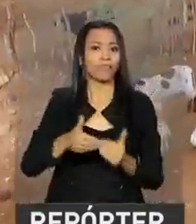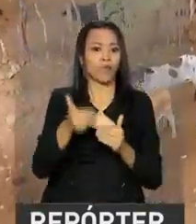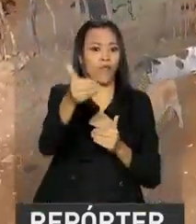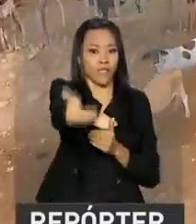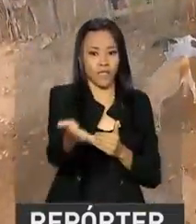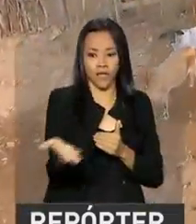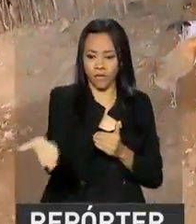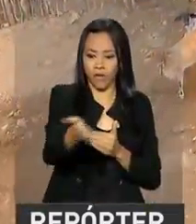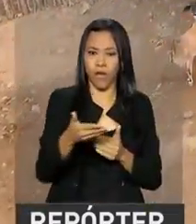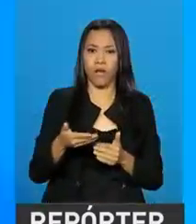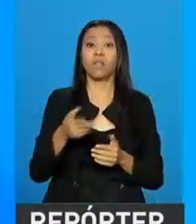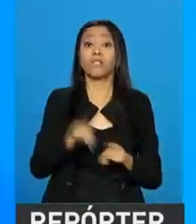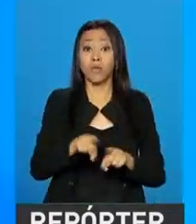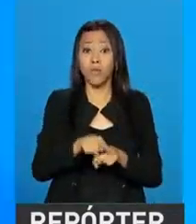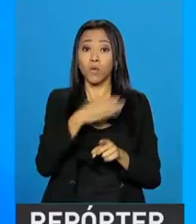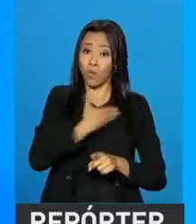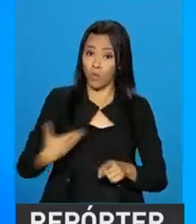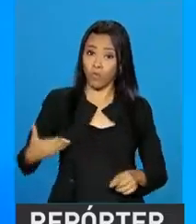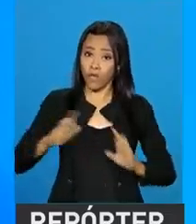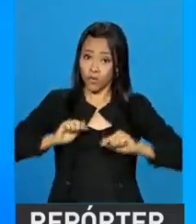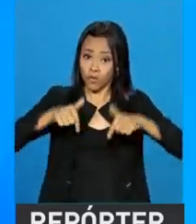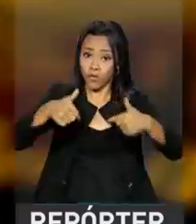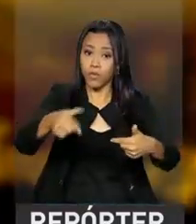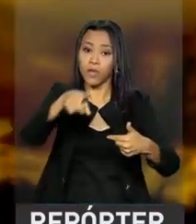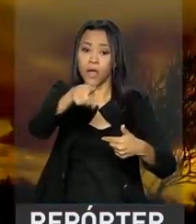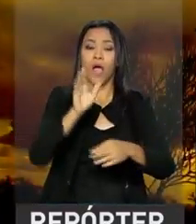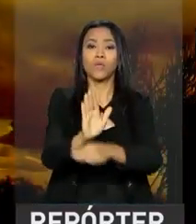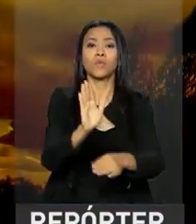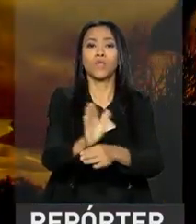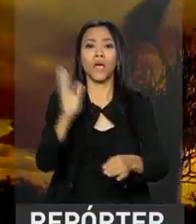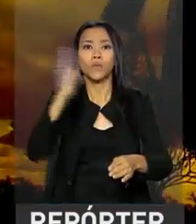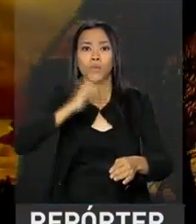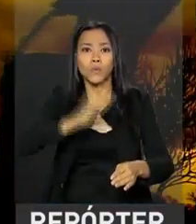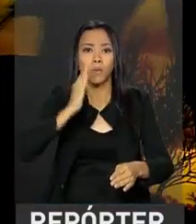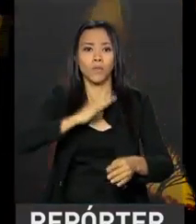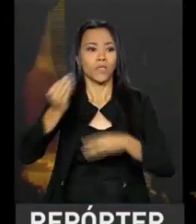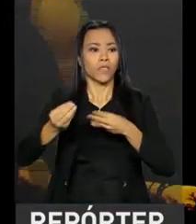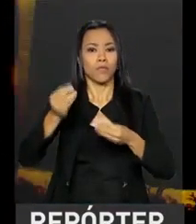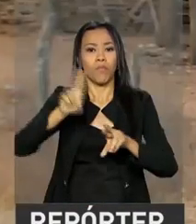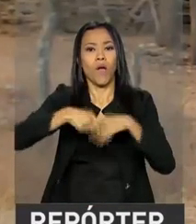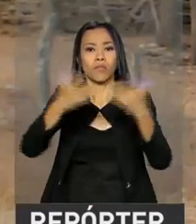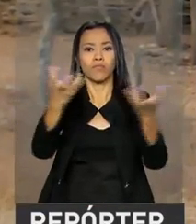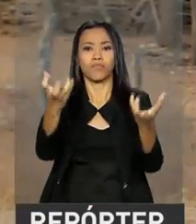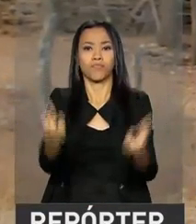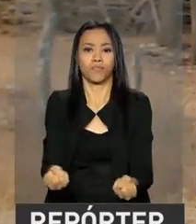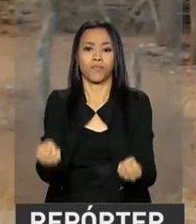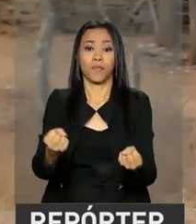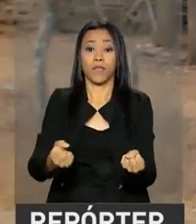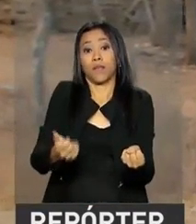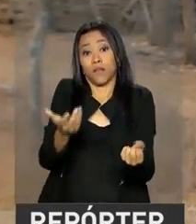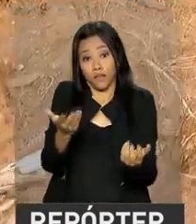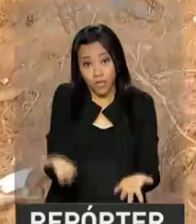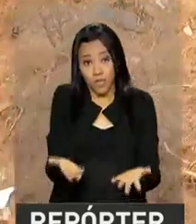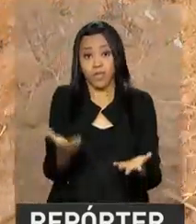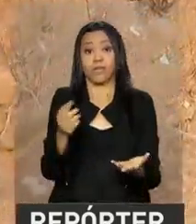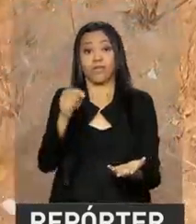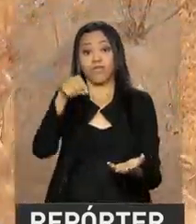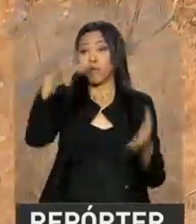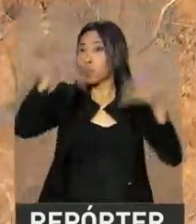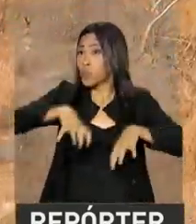governo também se dedicou a medidas emergenciais e de convivência com a seca na região. Enquanto isso,